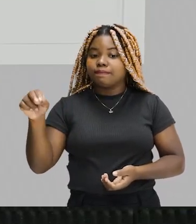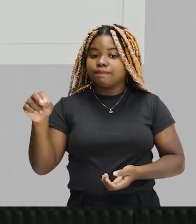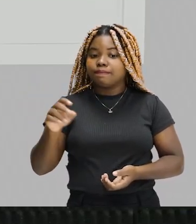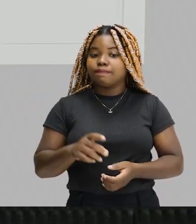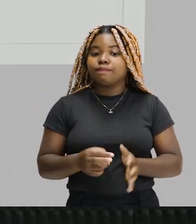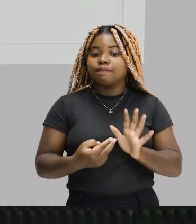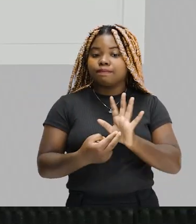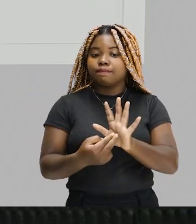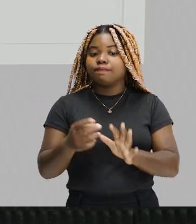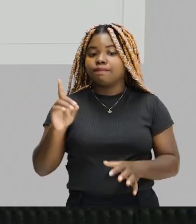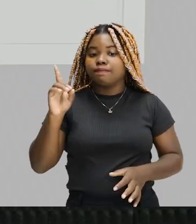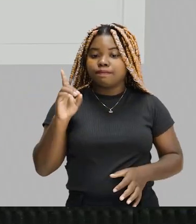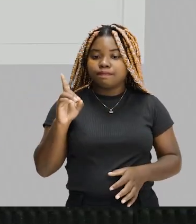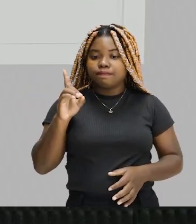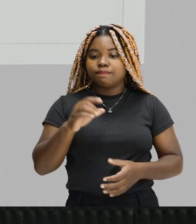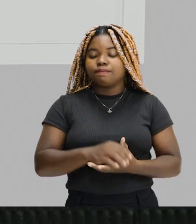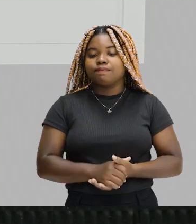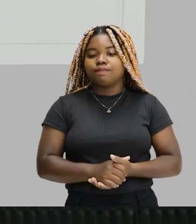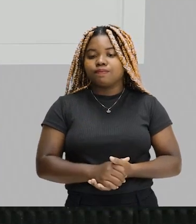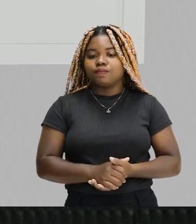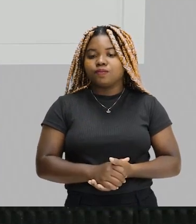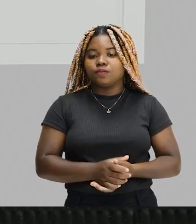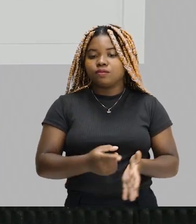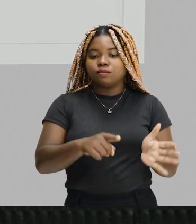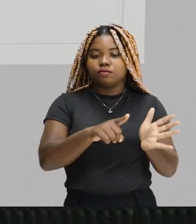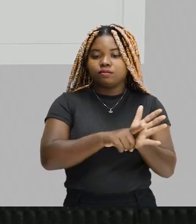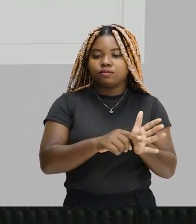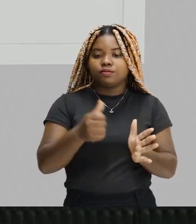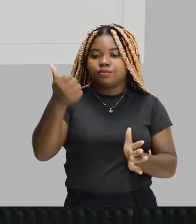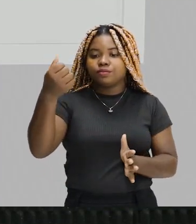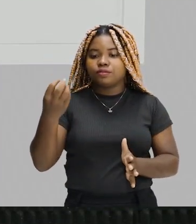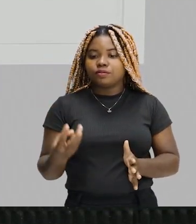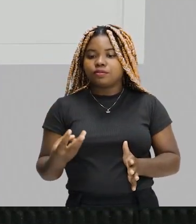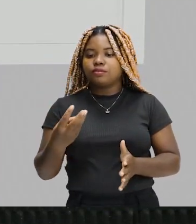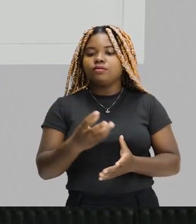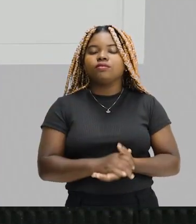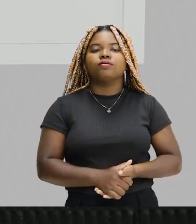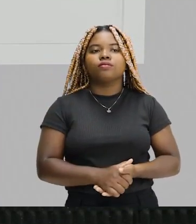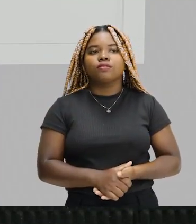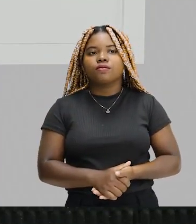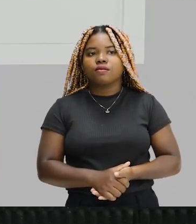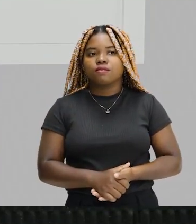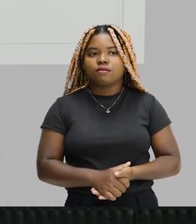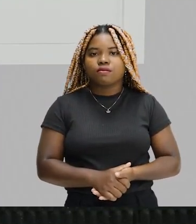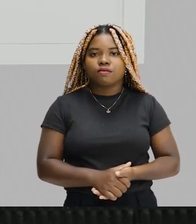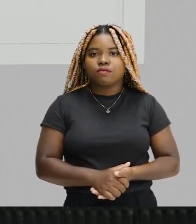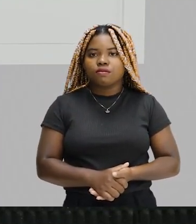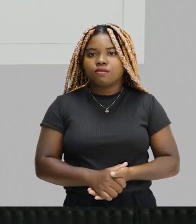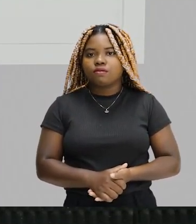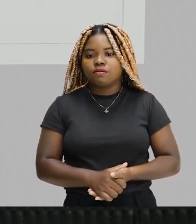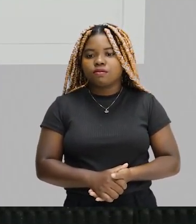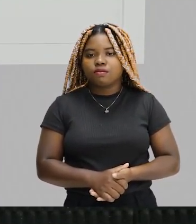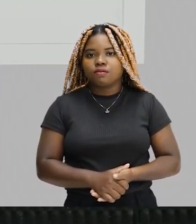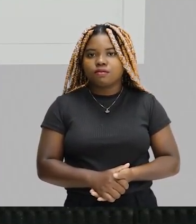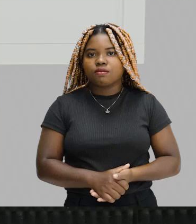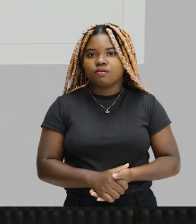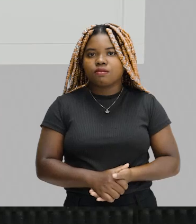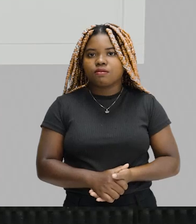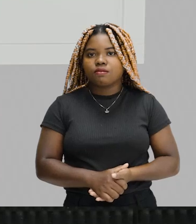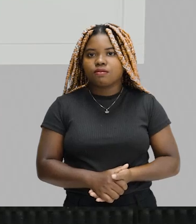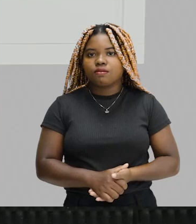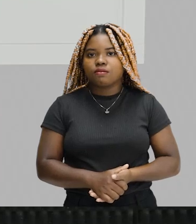representado pela letra D, é negativa e é igual a 1/3.